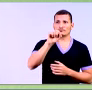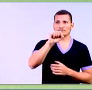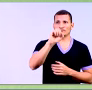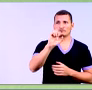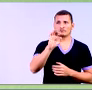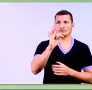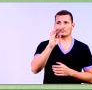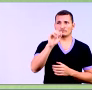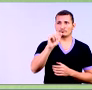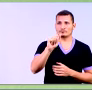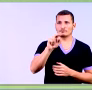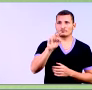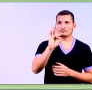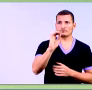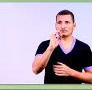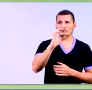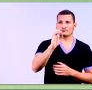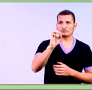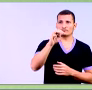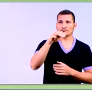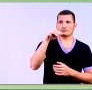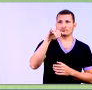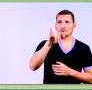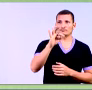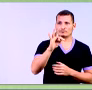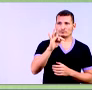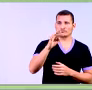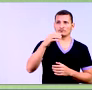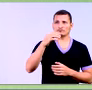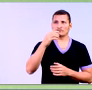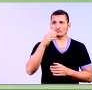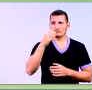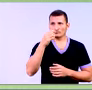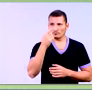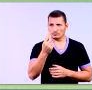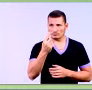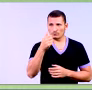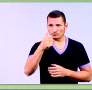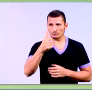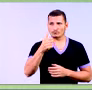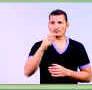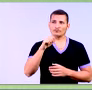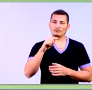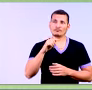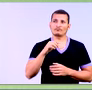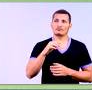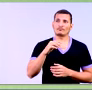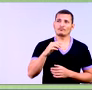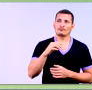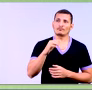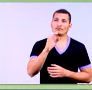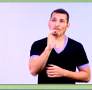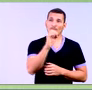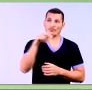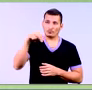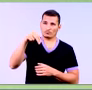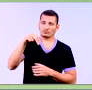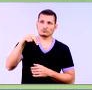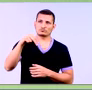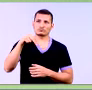set auto-commit 1. Isso indica para habilitar essa propriedade de auto-commit. Então, lembrando, se nós tivermos